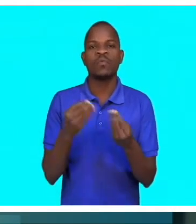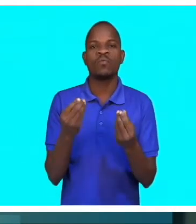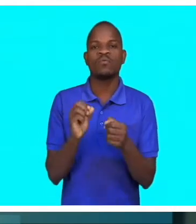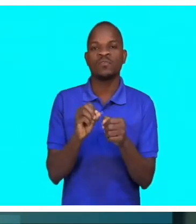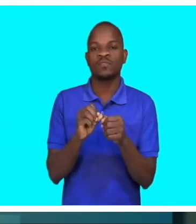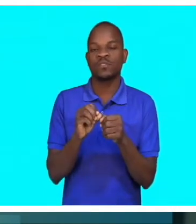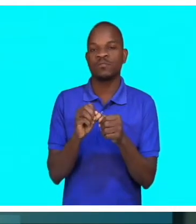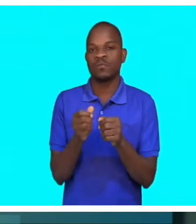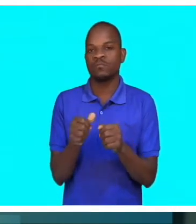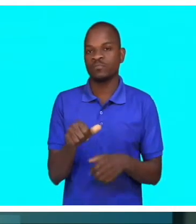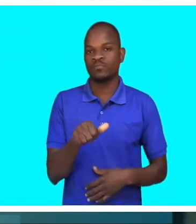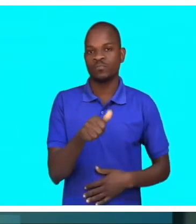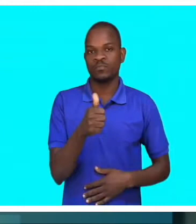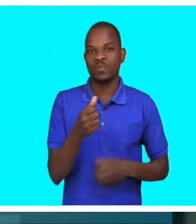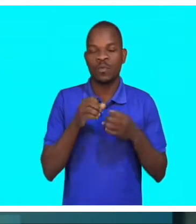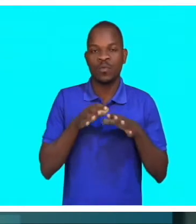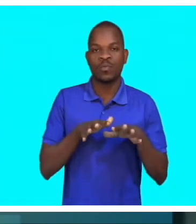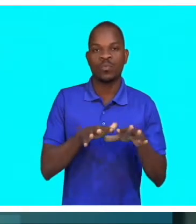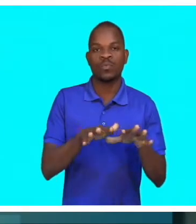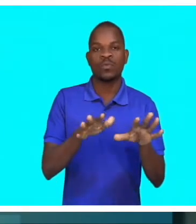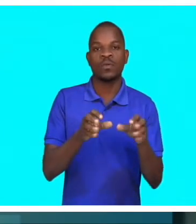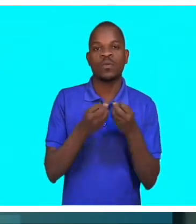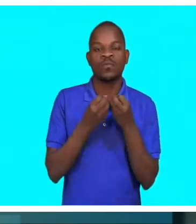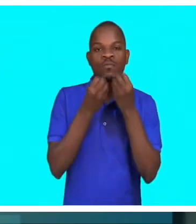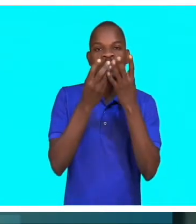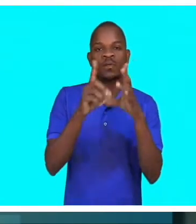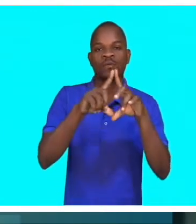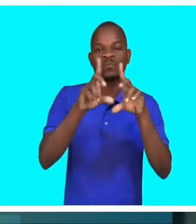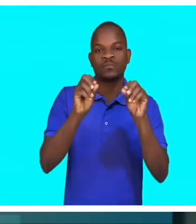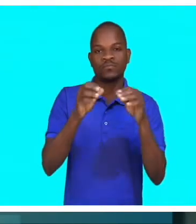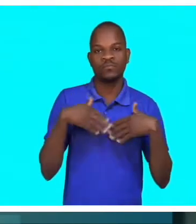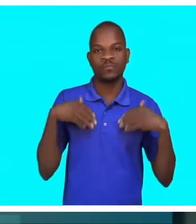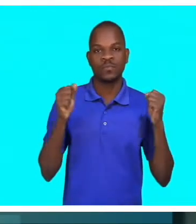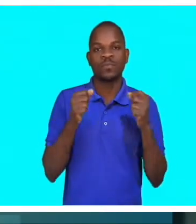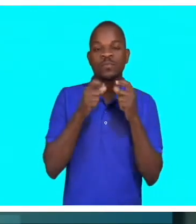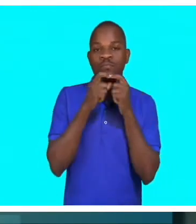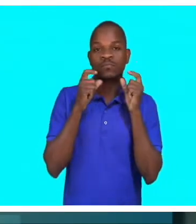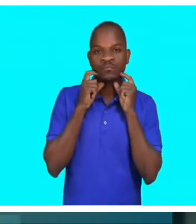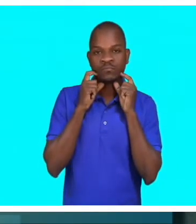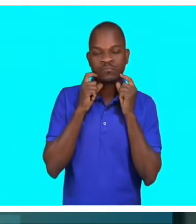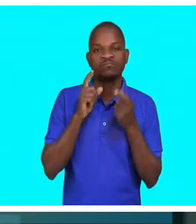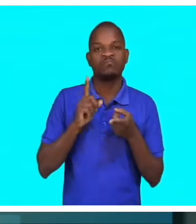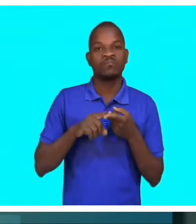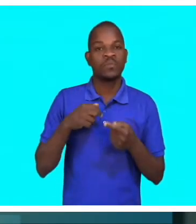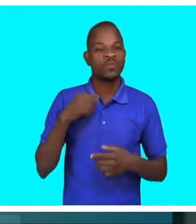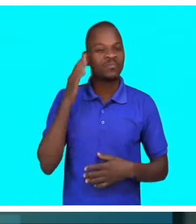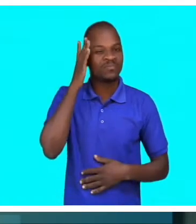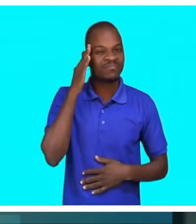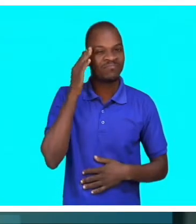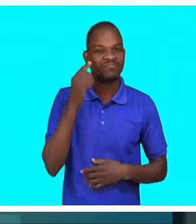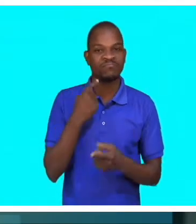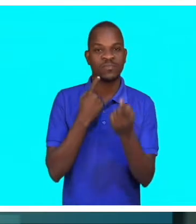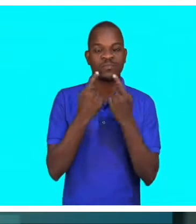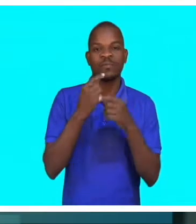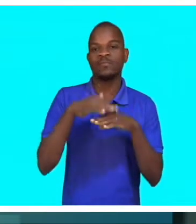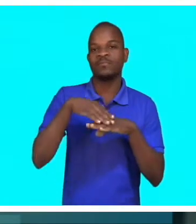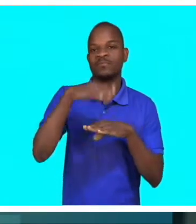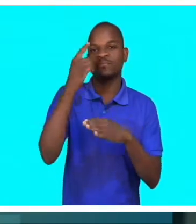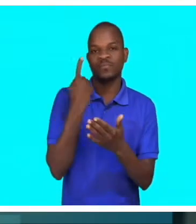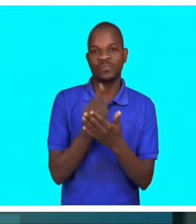que pode ser capitalizado para a maior fluidez de informação em saúde no nosso país. Eu acho que o debate foi muito